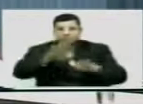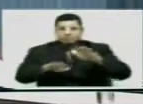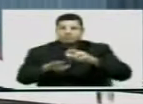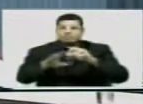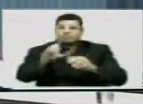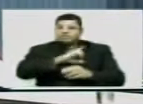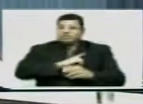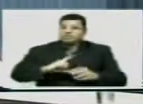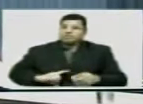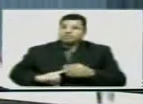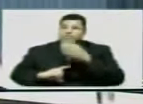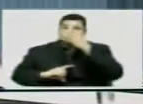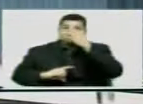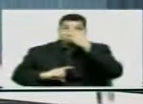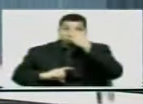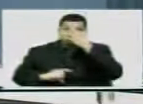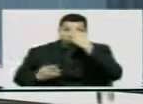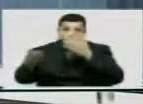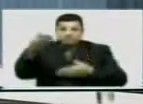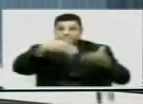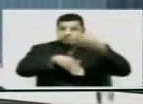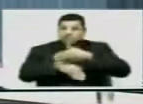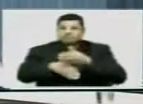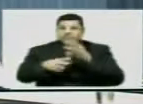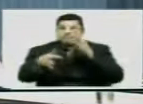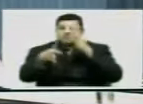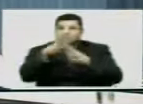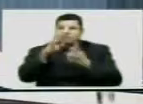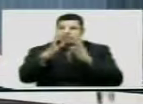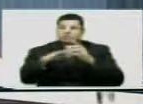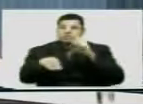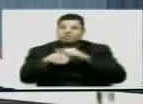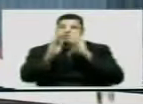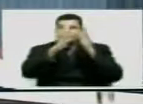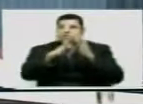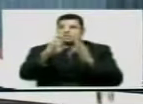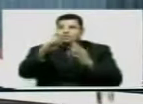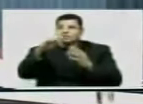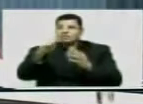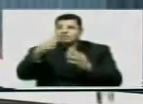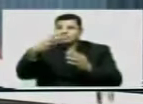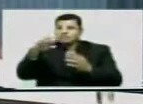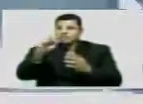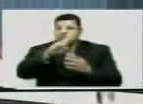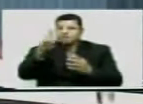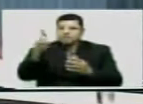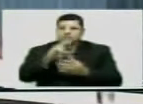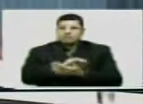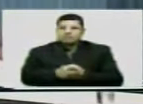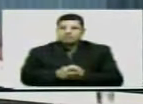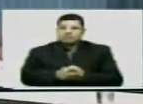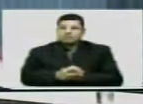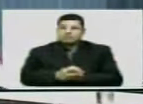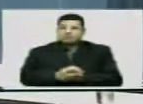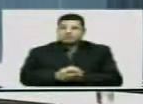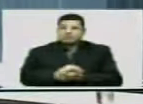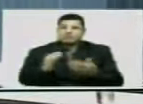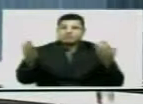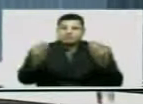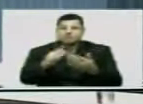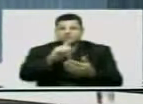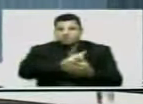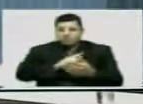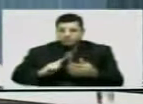urbana, deputado Zé Ricardo, os investimentos do Expresso, na ordem de 53 milhões de reais. O